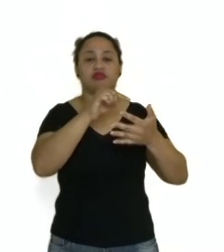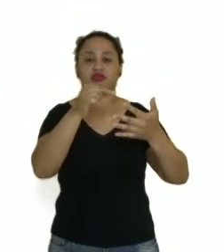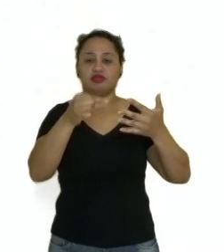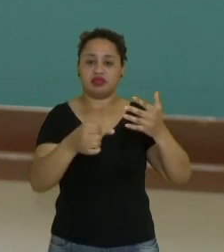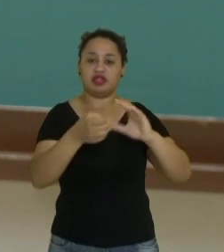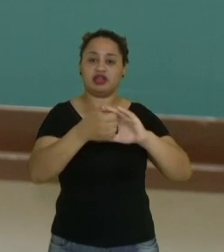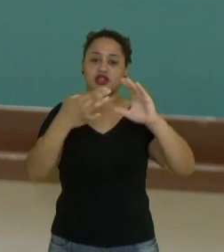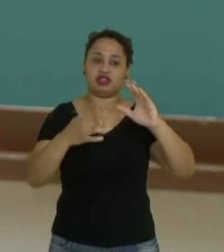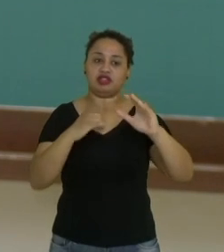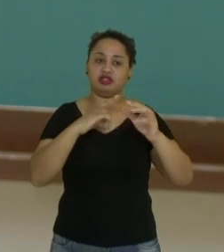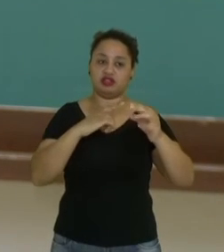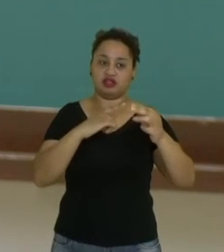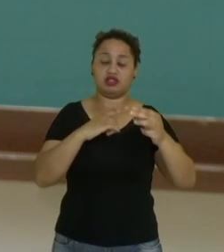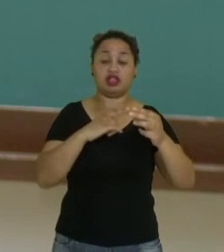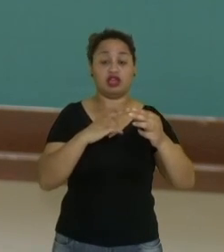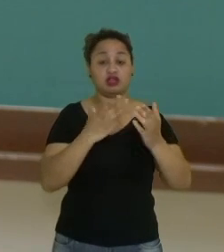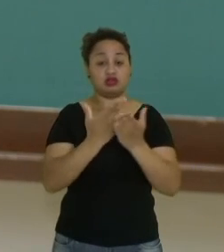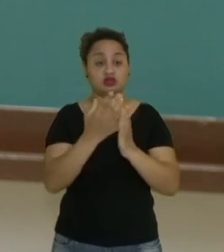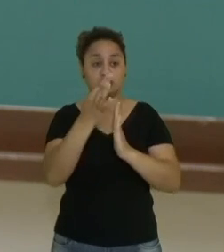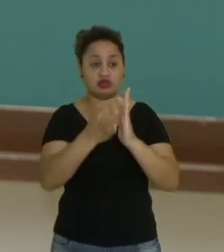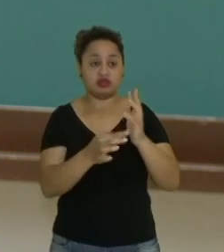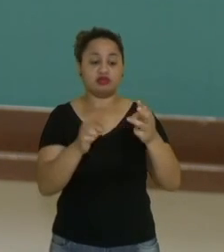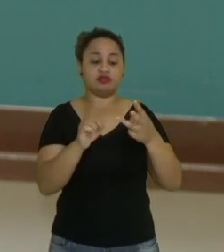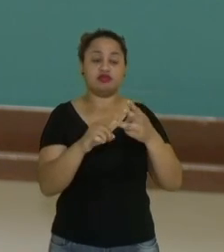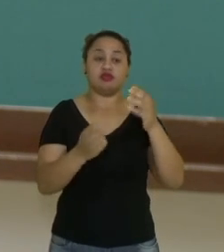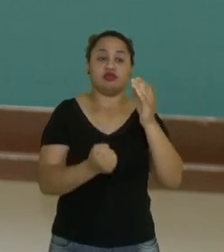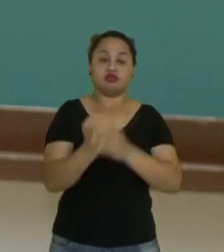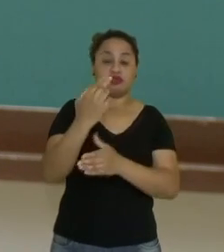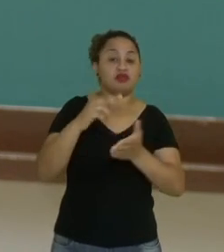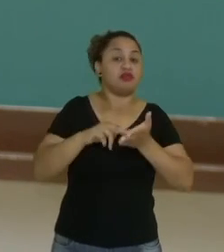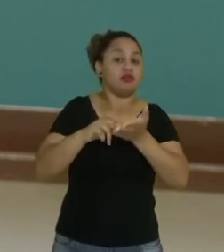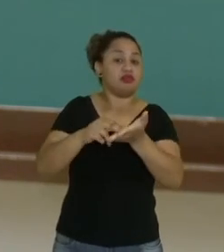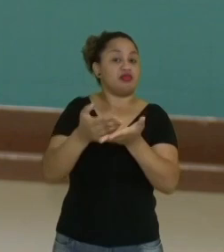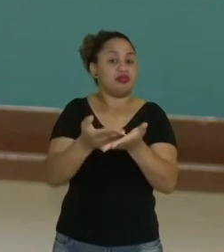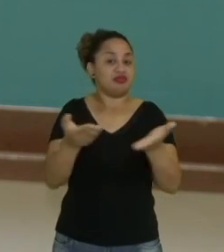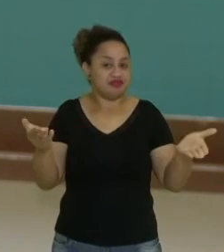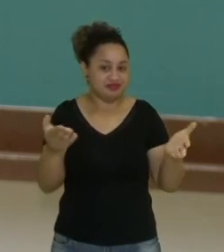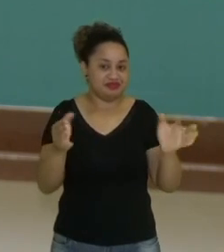aberta, estudando o texto. Produzimos uma carta aberta.